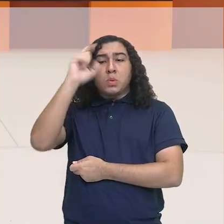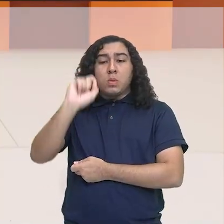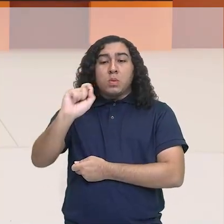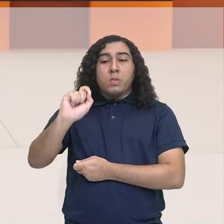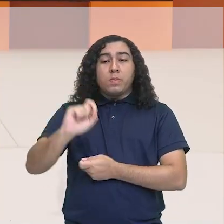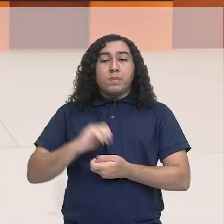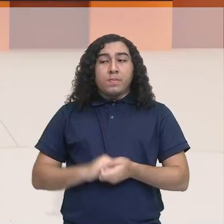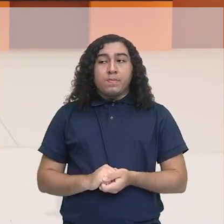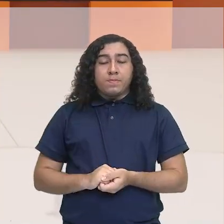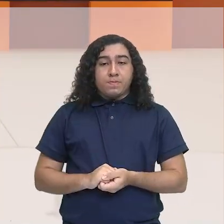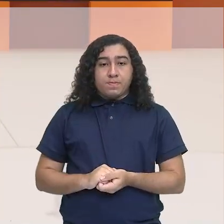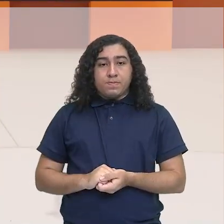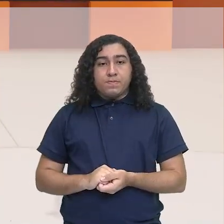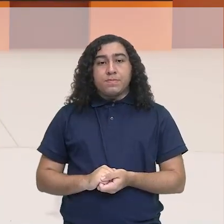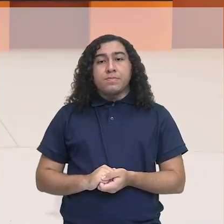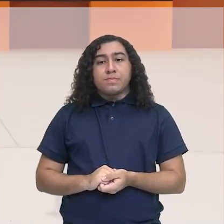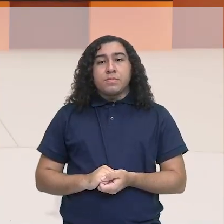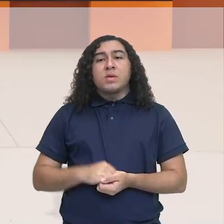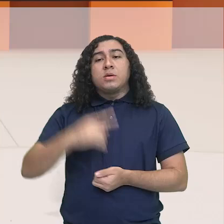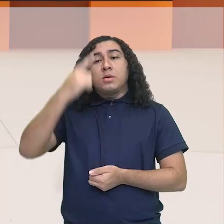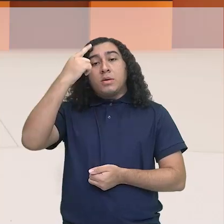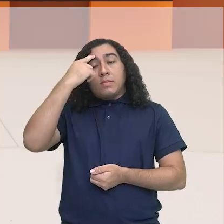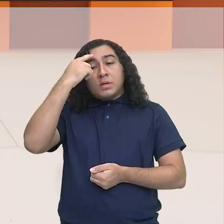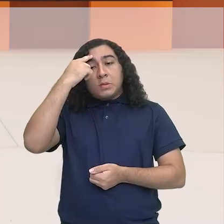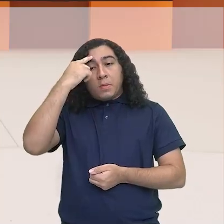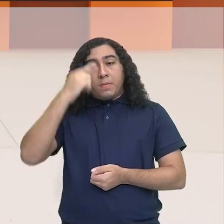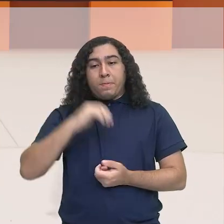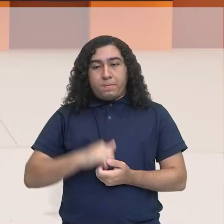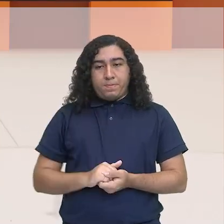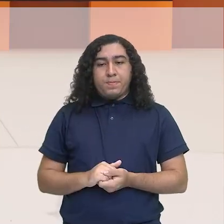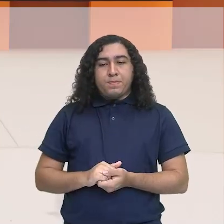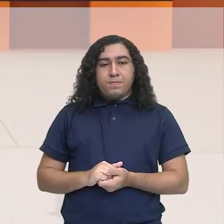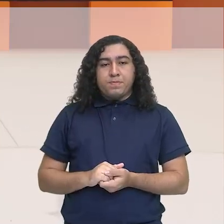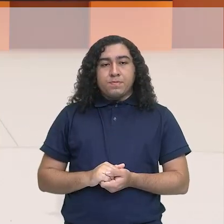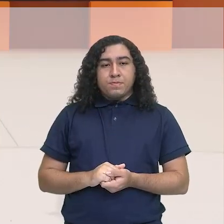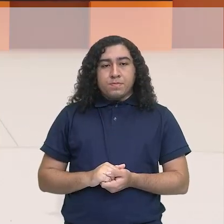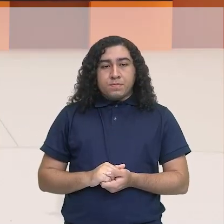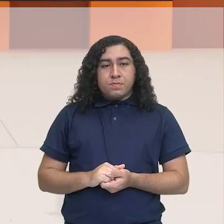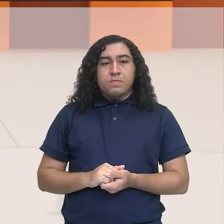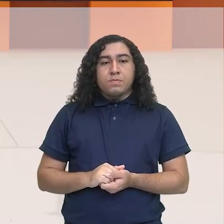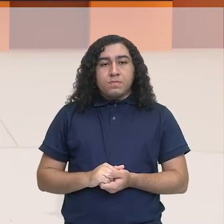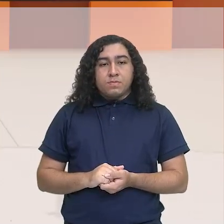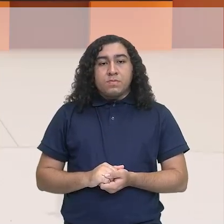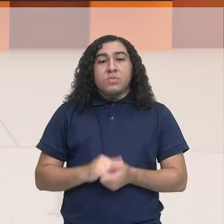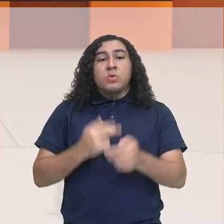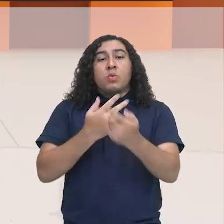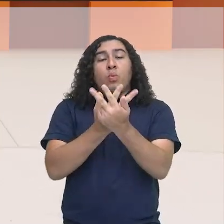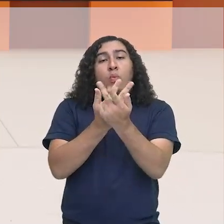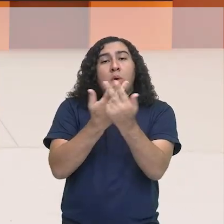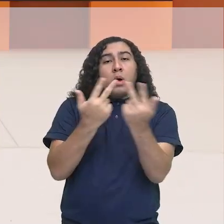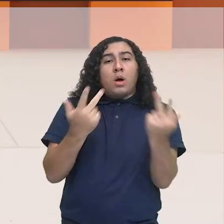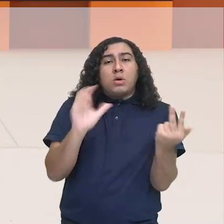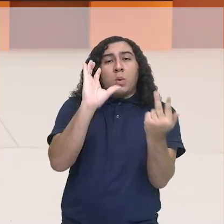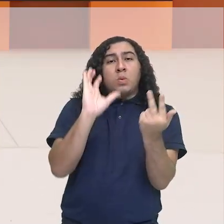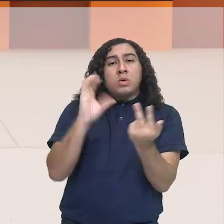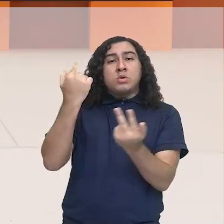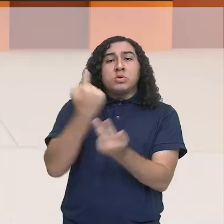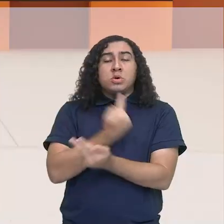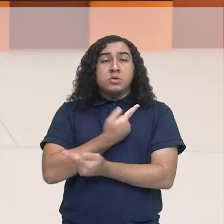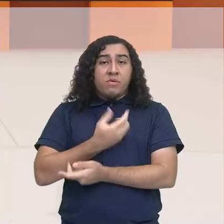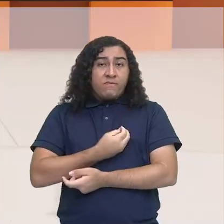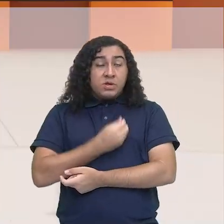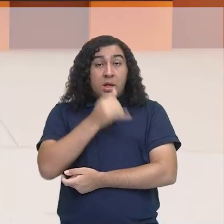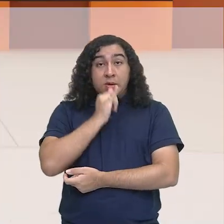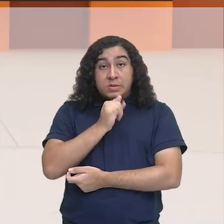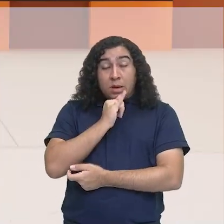vai imaginar o seguinte: muitas das coisas que acontecem na nossa vida, como por exemplo a